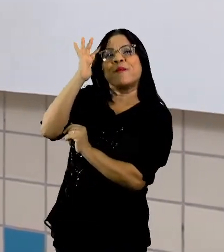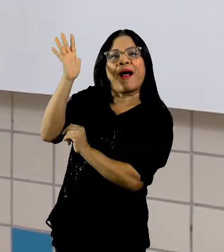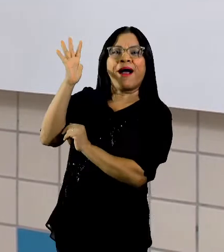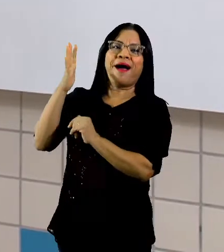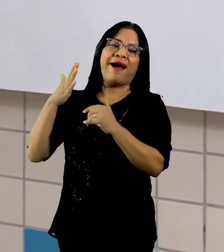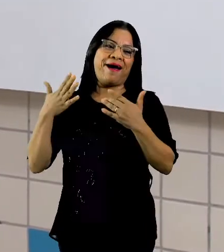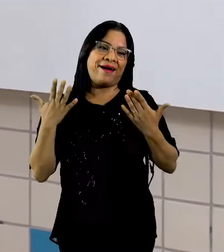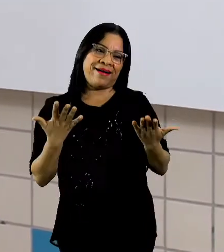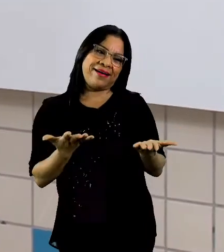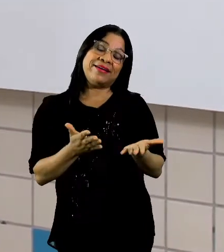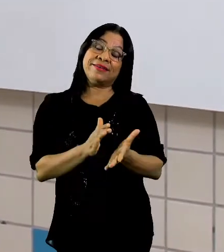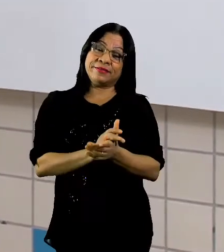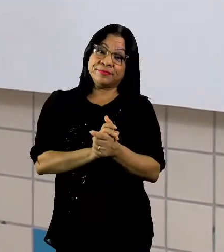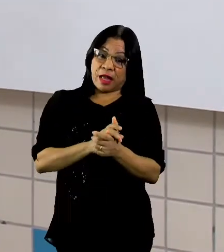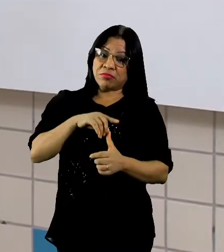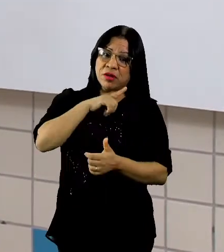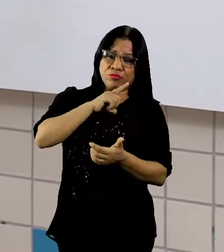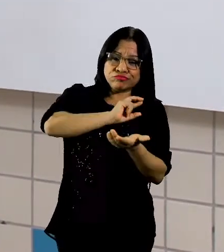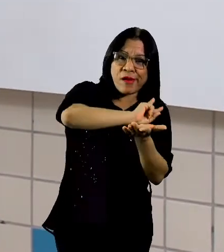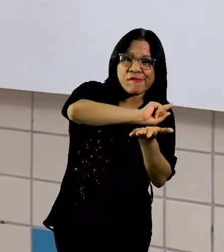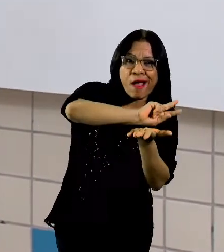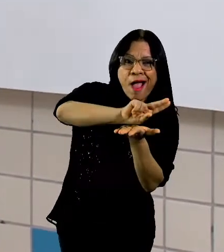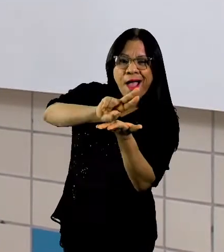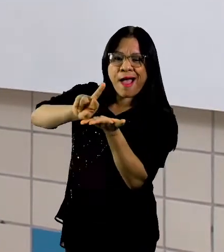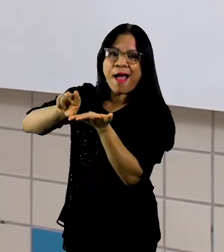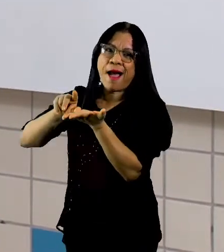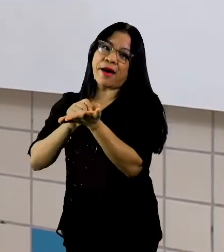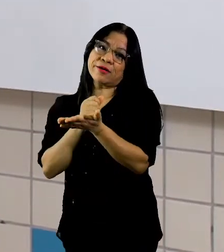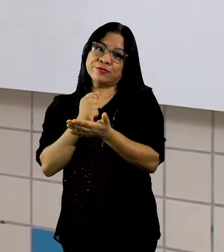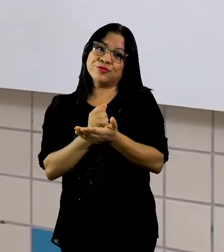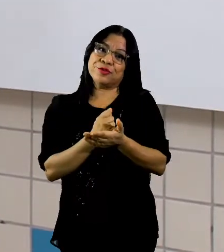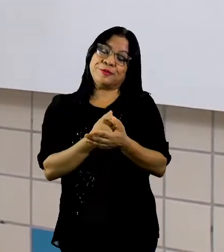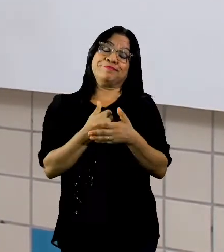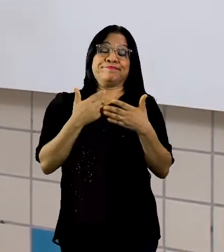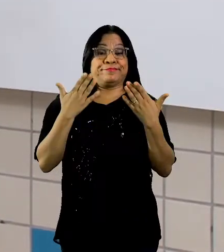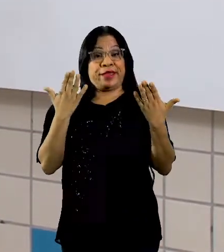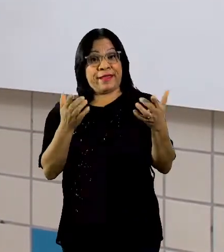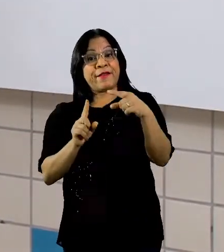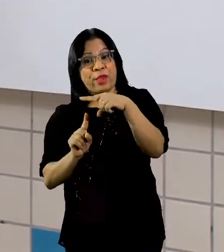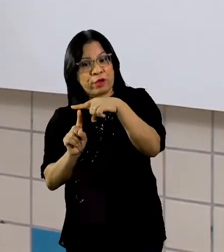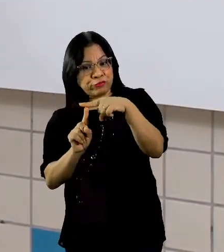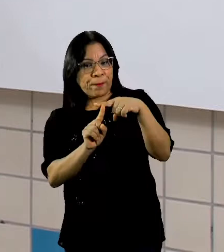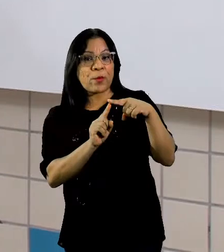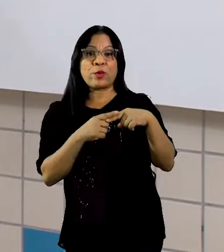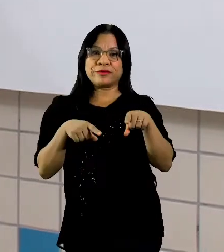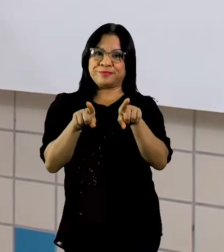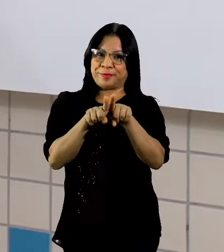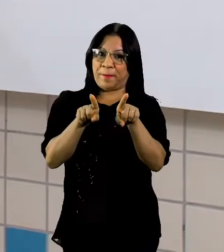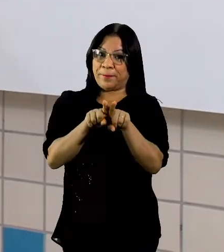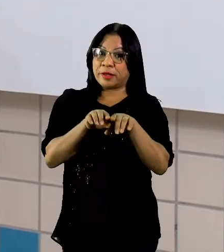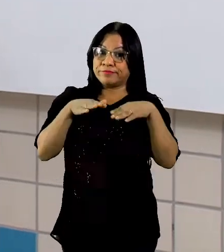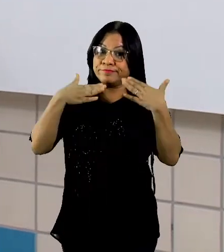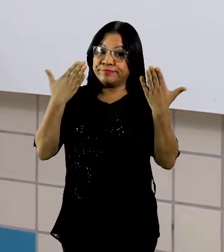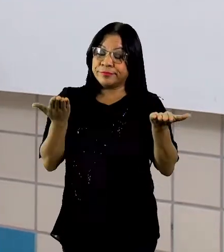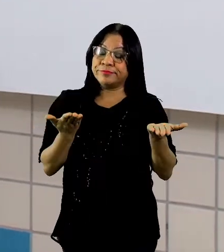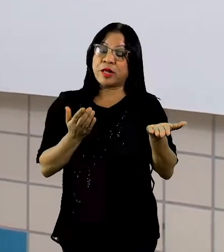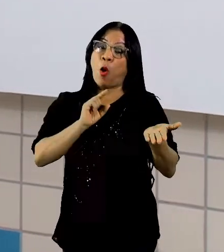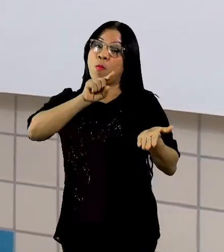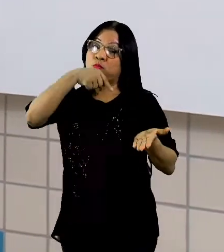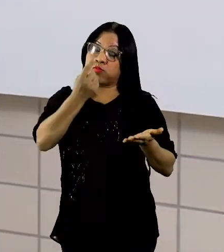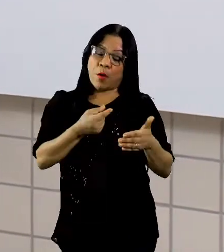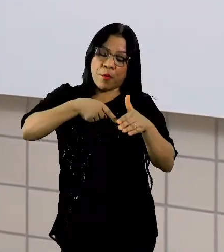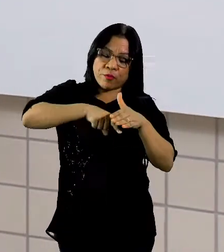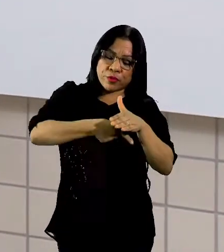gêneros textuais e menos tipologias, é claro. Depois nós vamos aprofundar mais sobre essa questão de